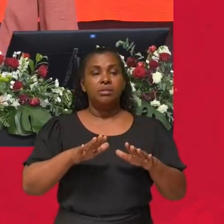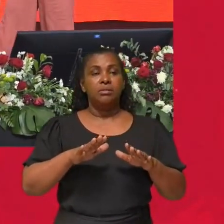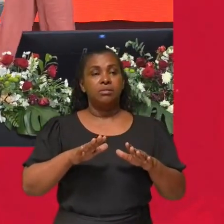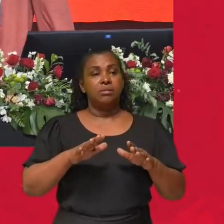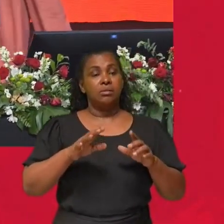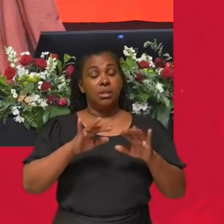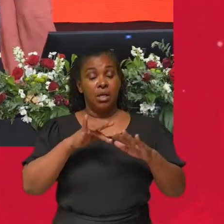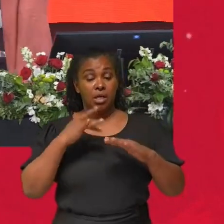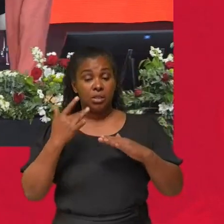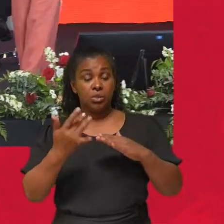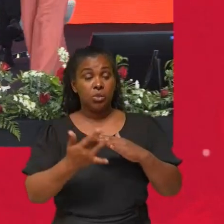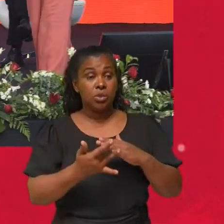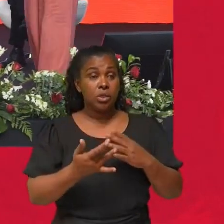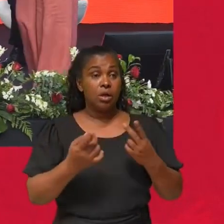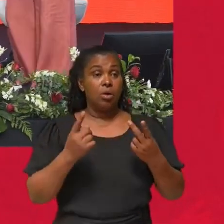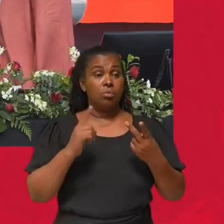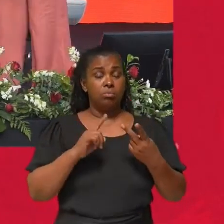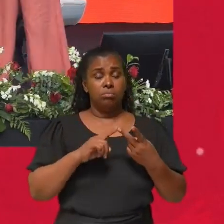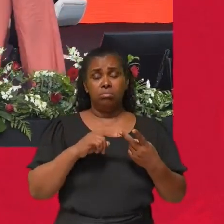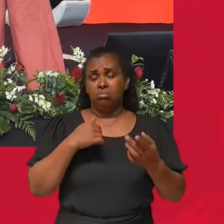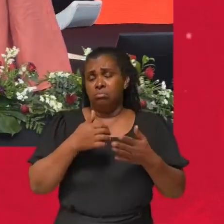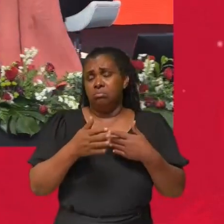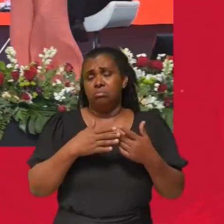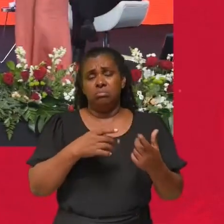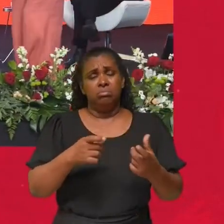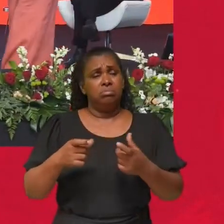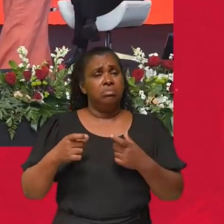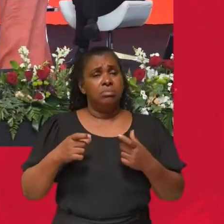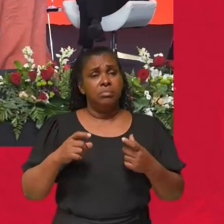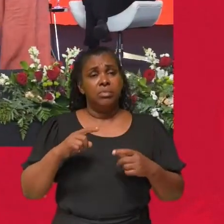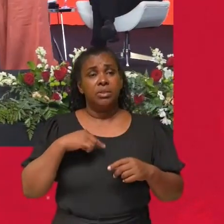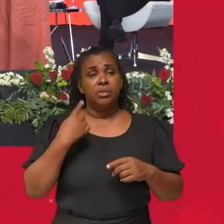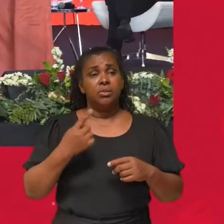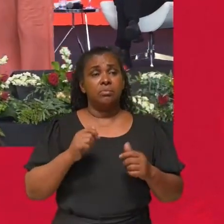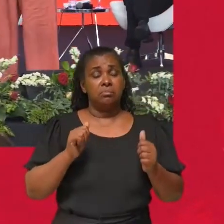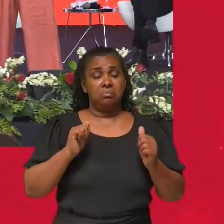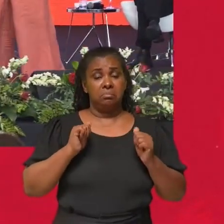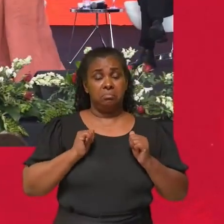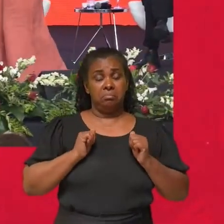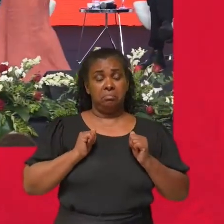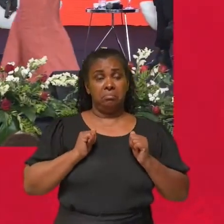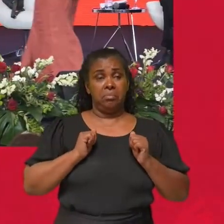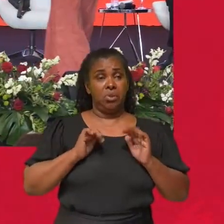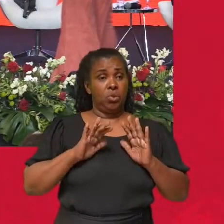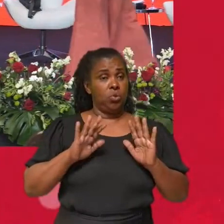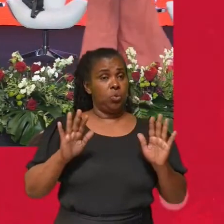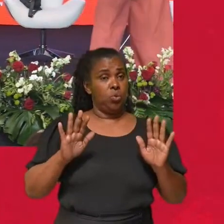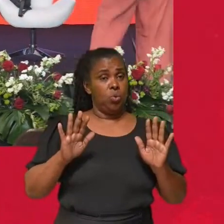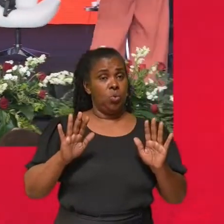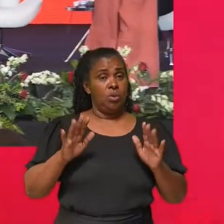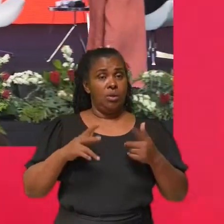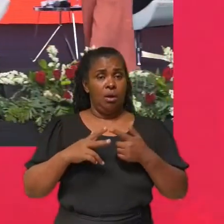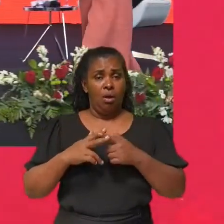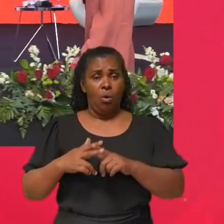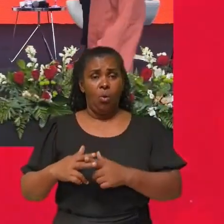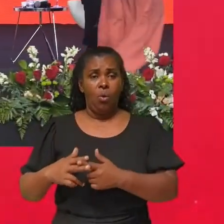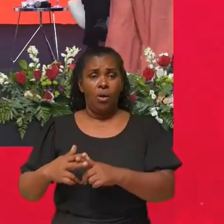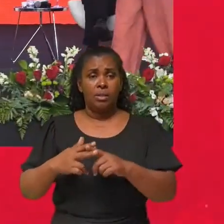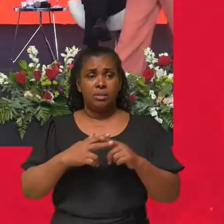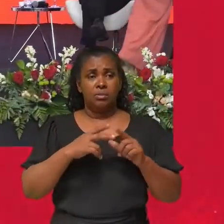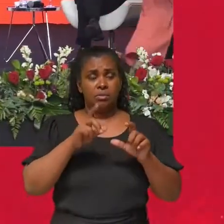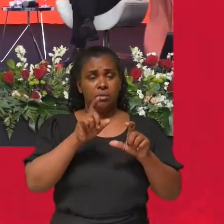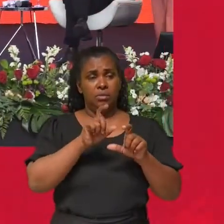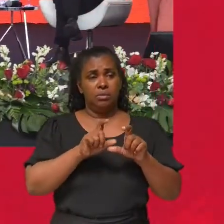que for, mas a gente não ficar fixado apenas na correção das palavras. Lembrando que